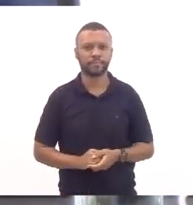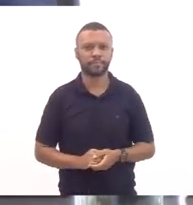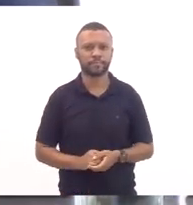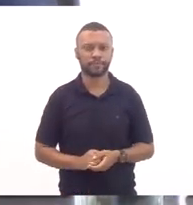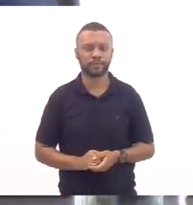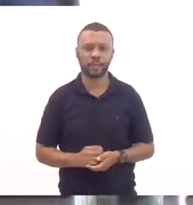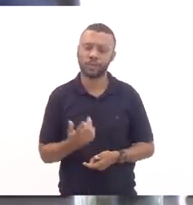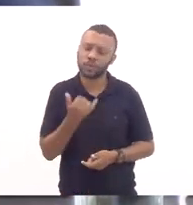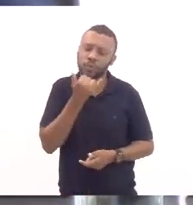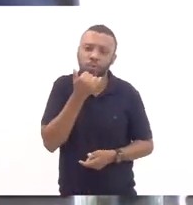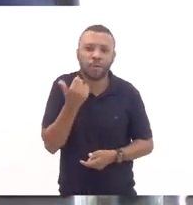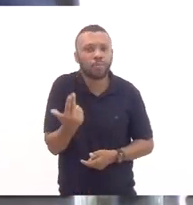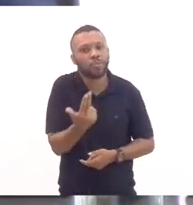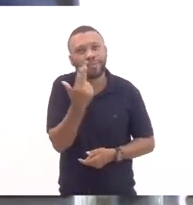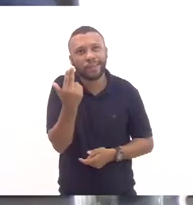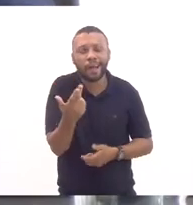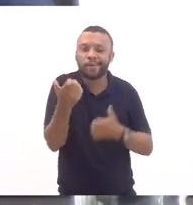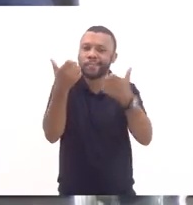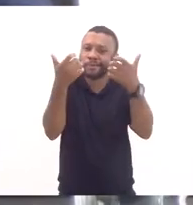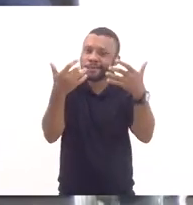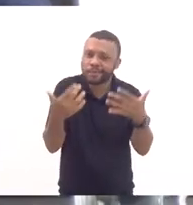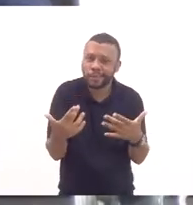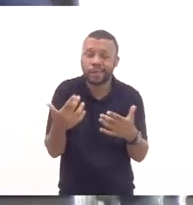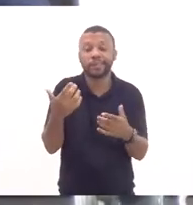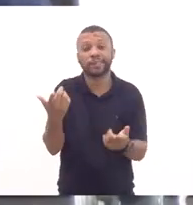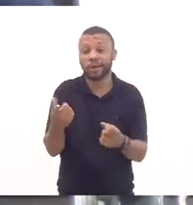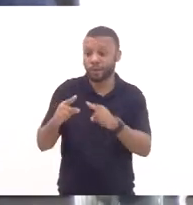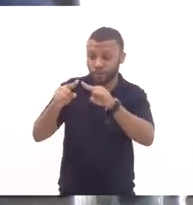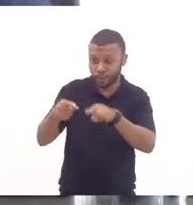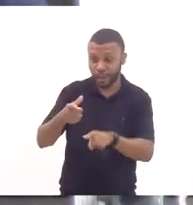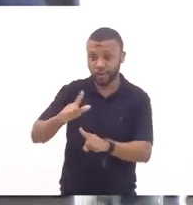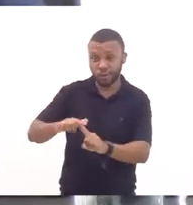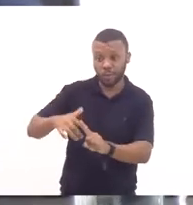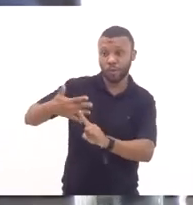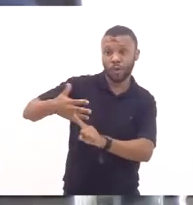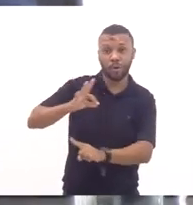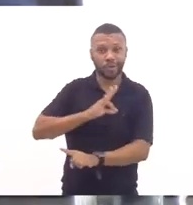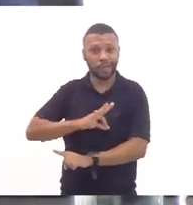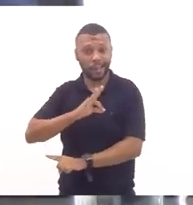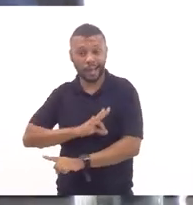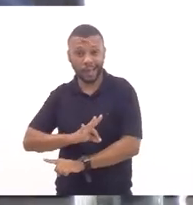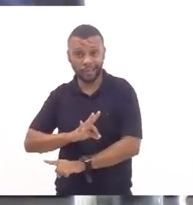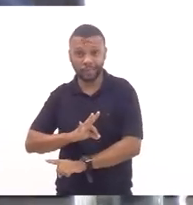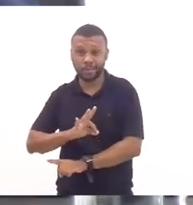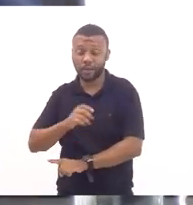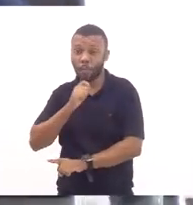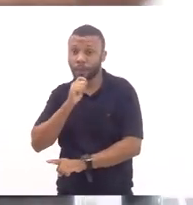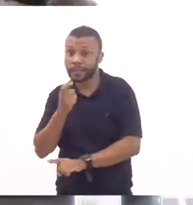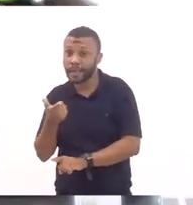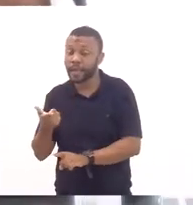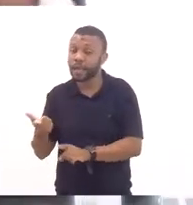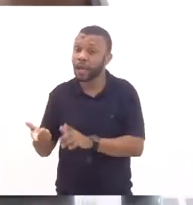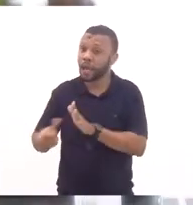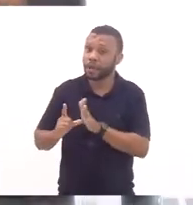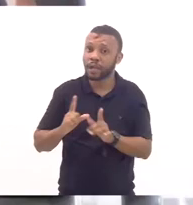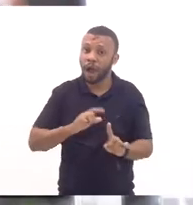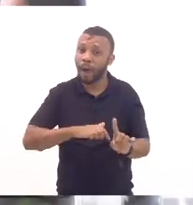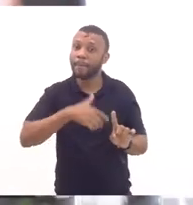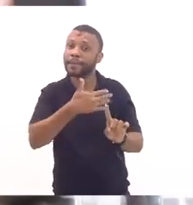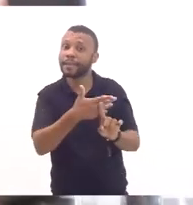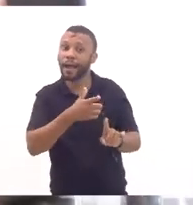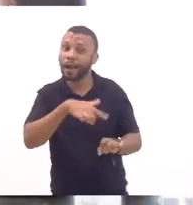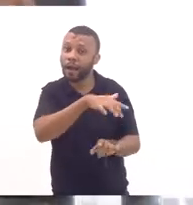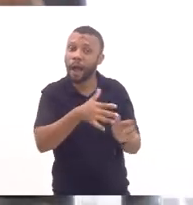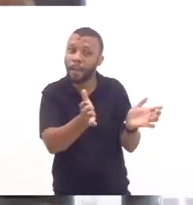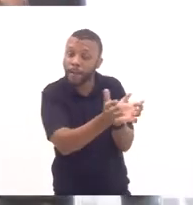Não dá para ele falar que vai aumentar o salário de funcionários sem aumentar aquelas pessoas que pagam ele. Porque quem paga tudo aqui são